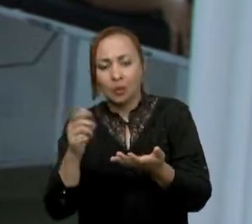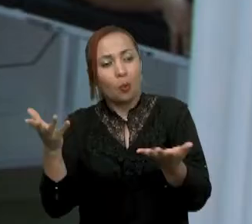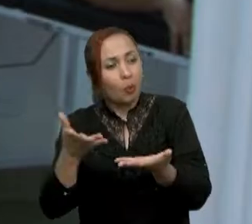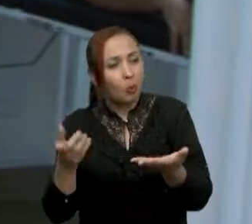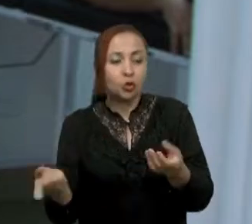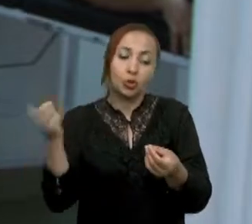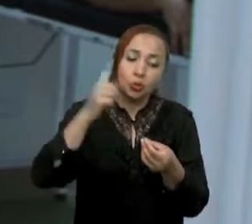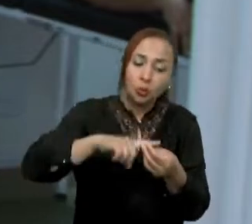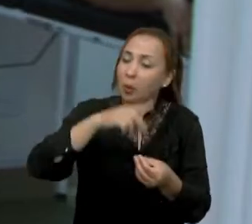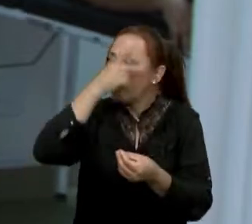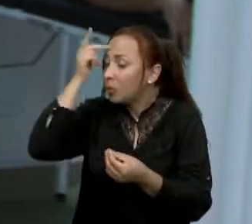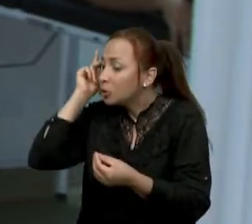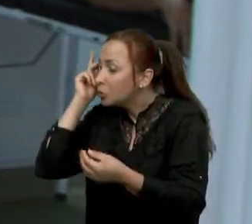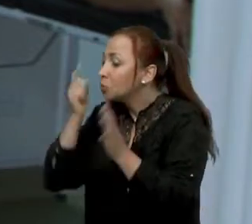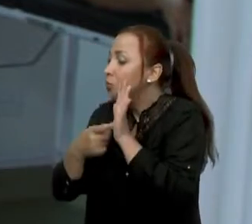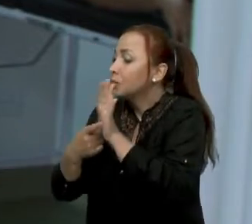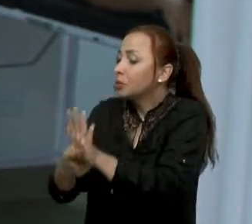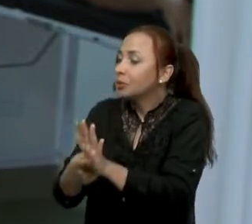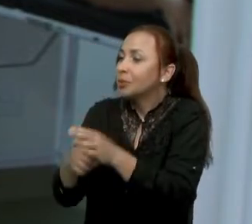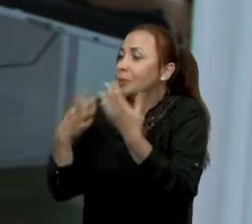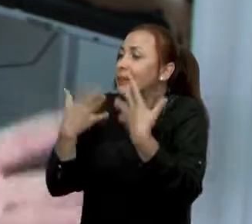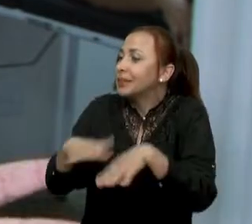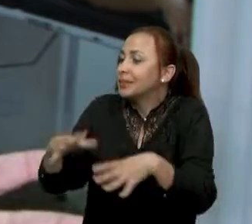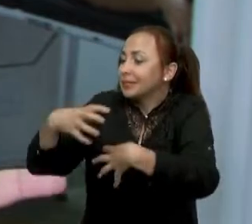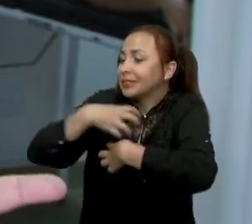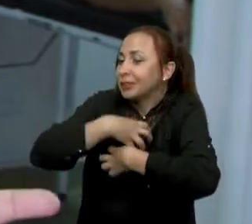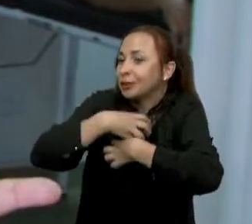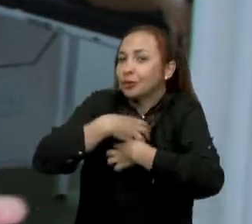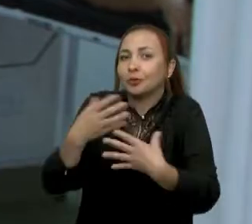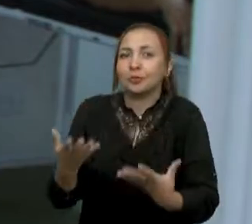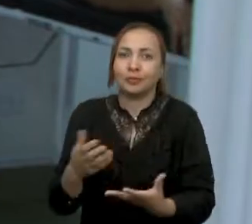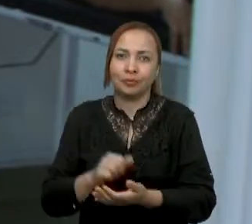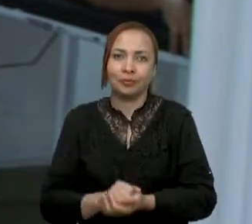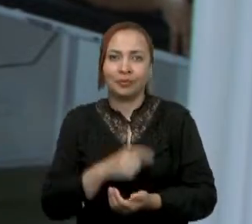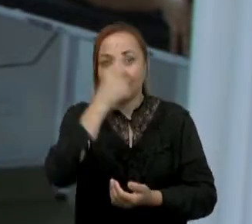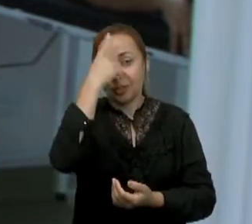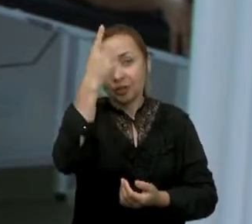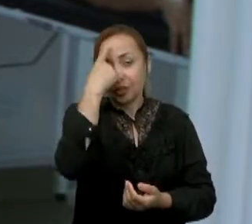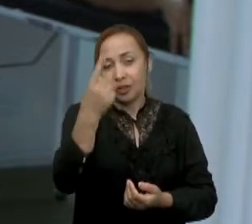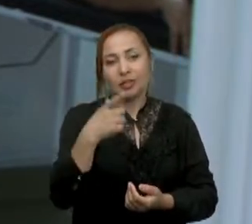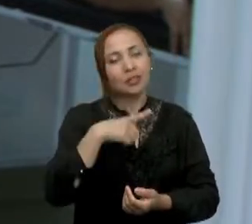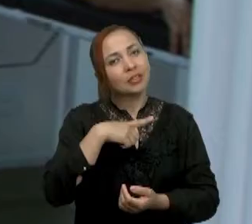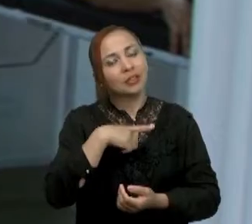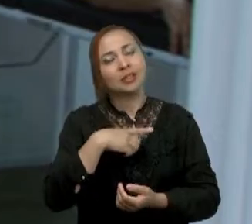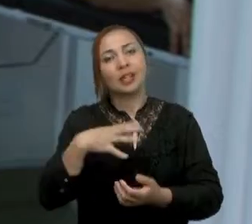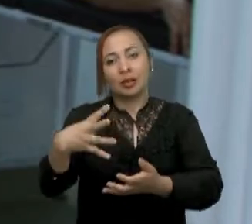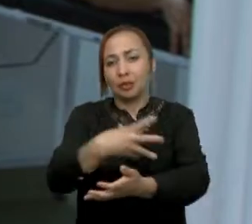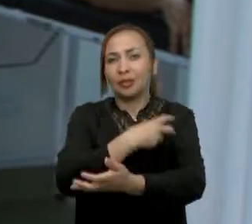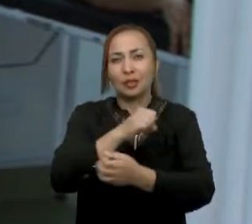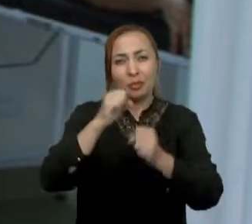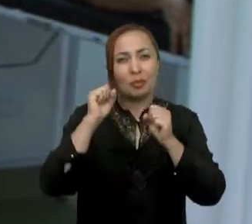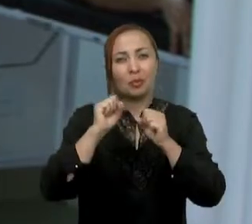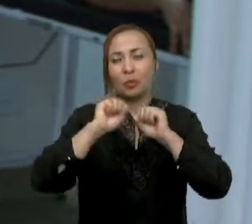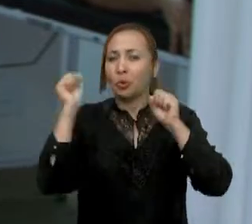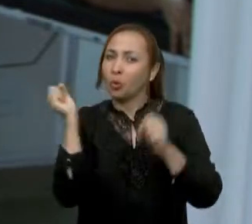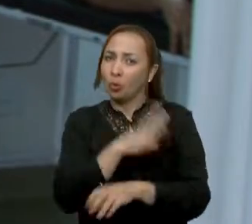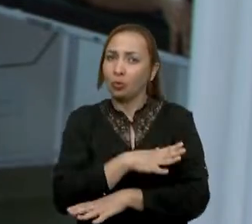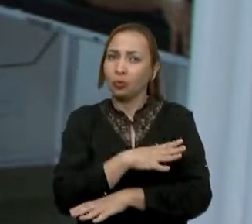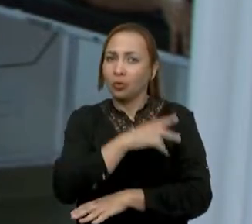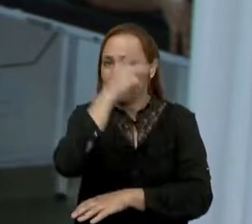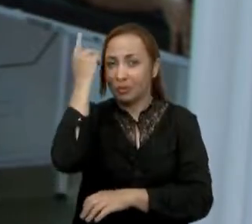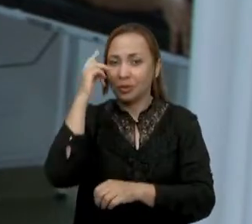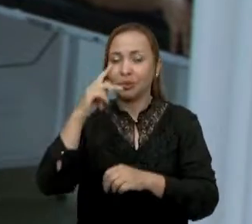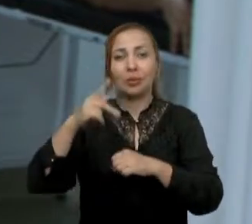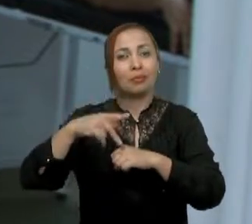Silvia hoje eu chego uma pessoa que apresentou tal sintoma quer dizer cada dia tem sintomas novos